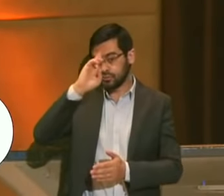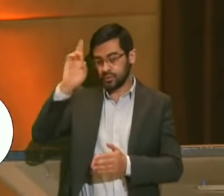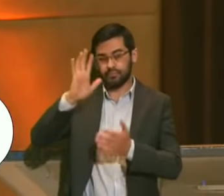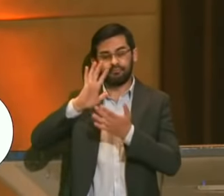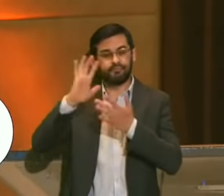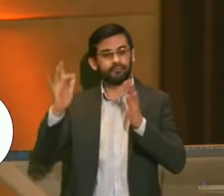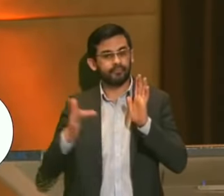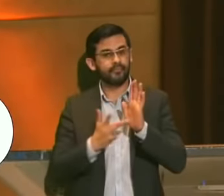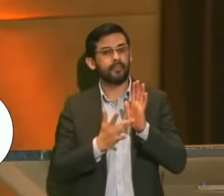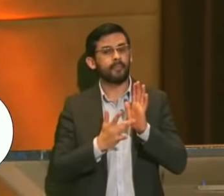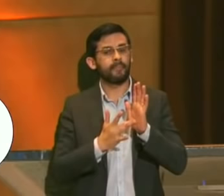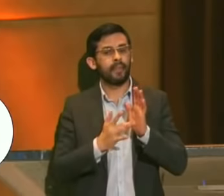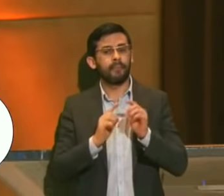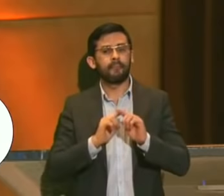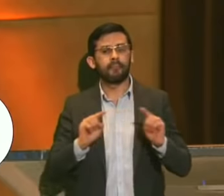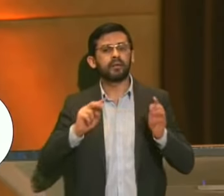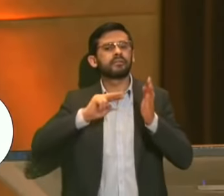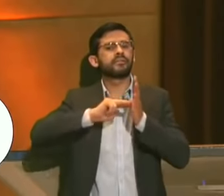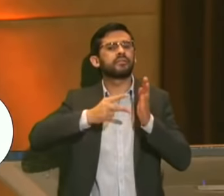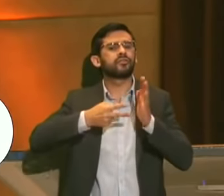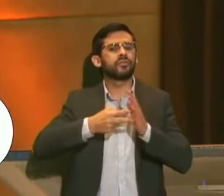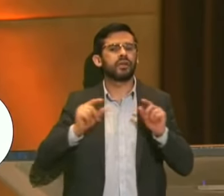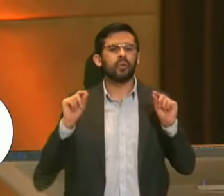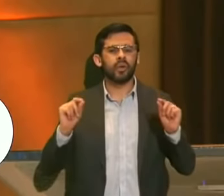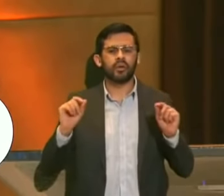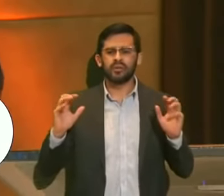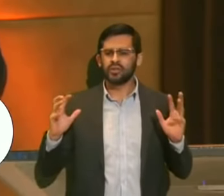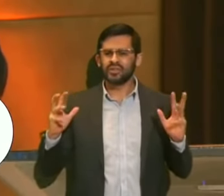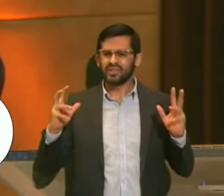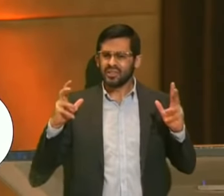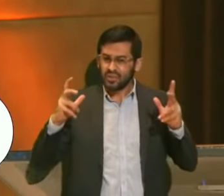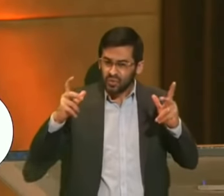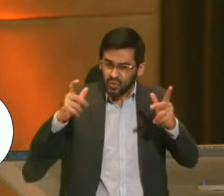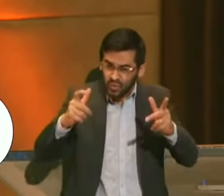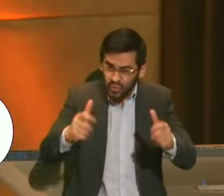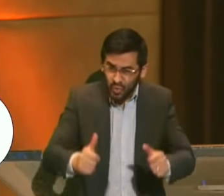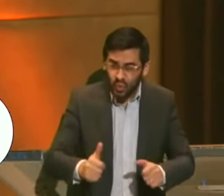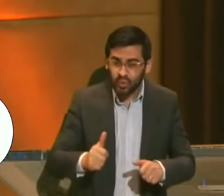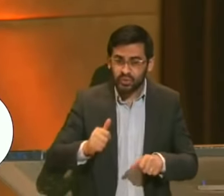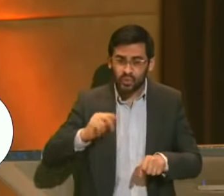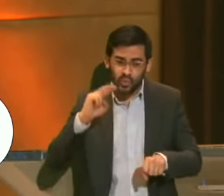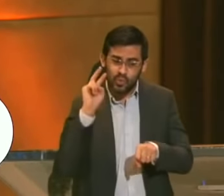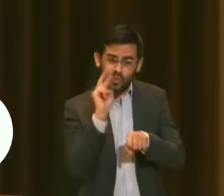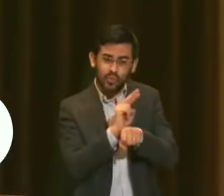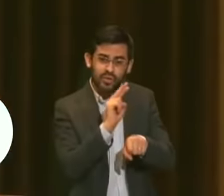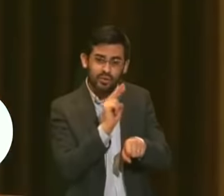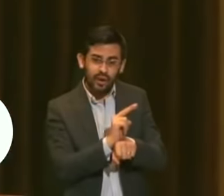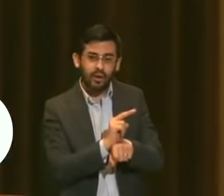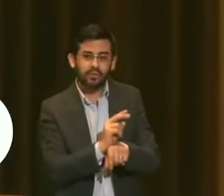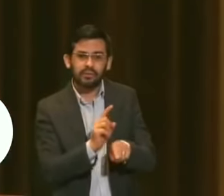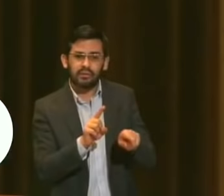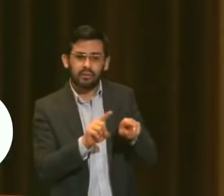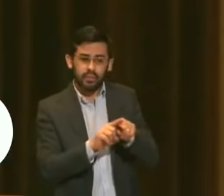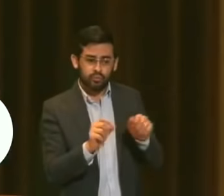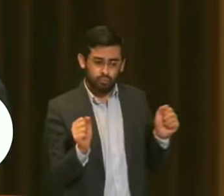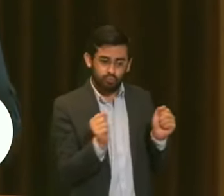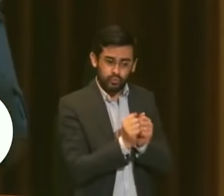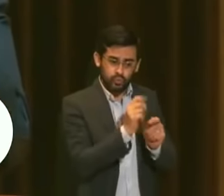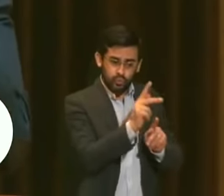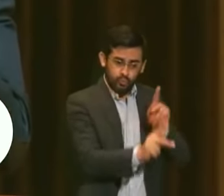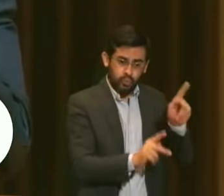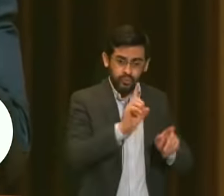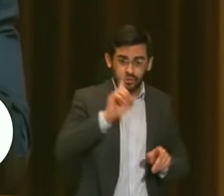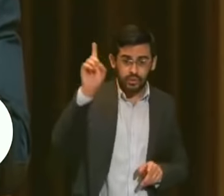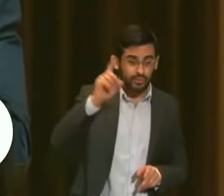Cristo. Significa que, olha, que toda cobertura espiritual de fazer parte do povo de Deus vai